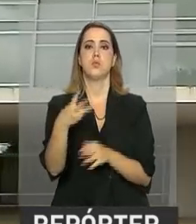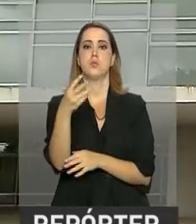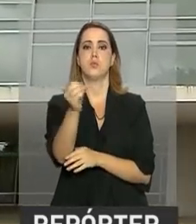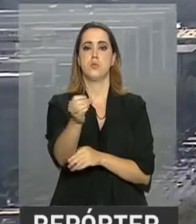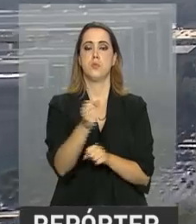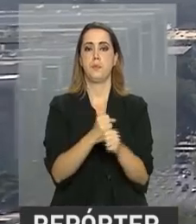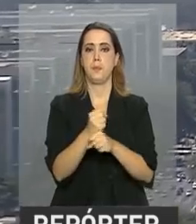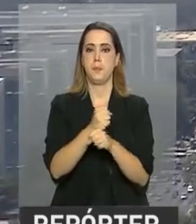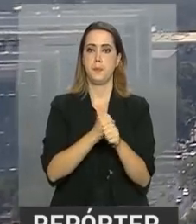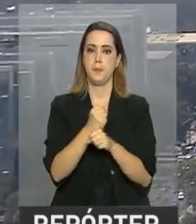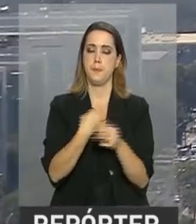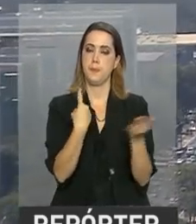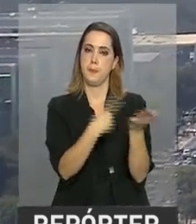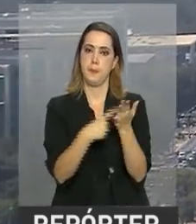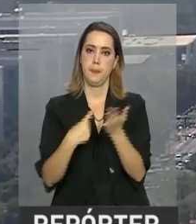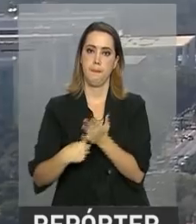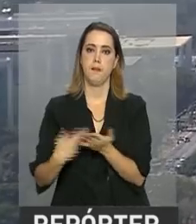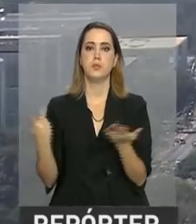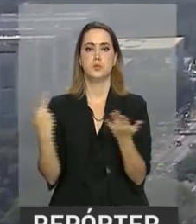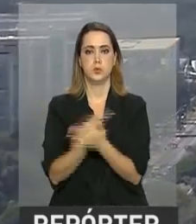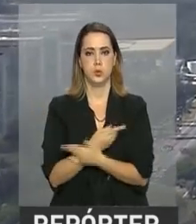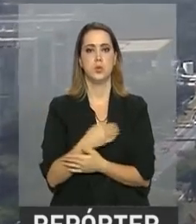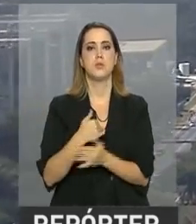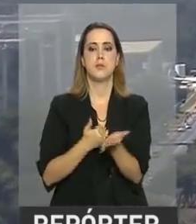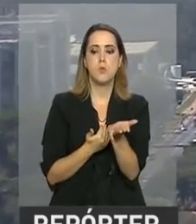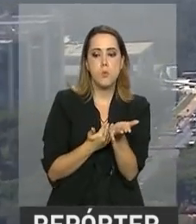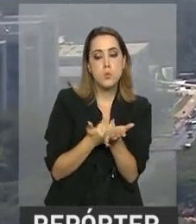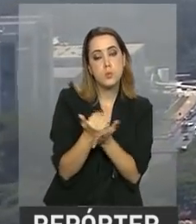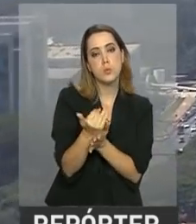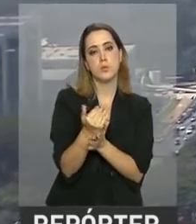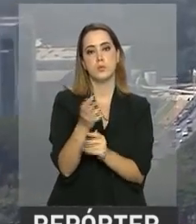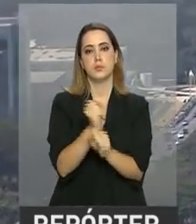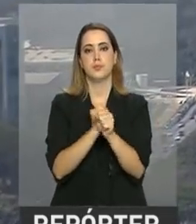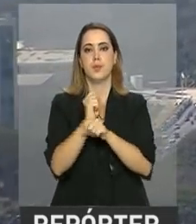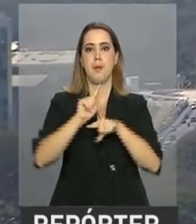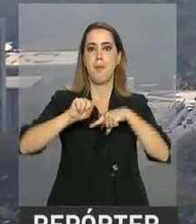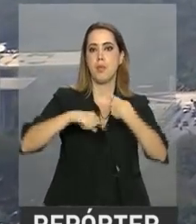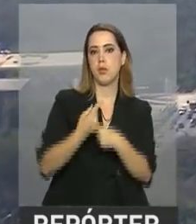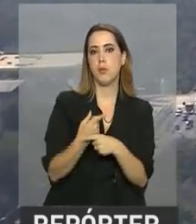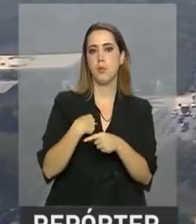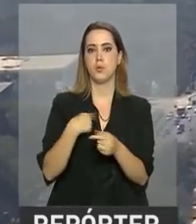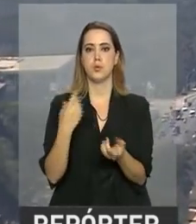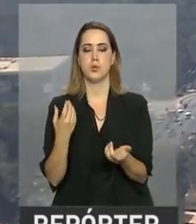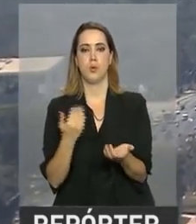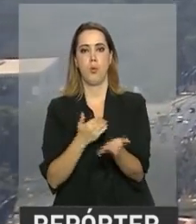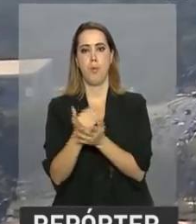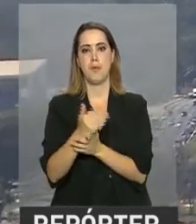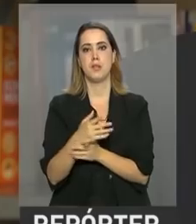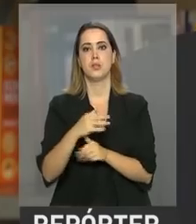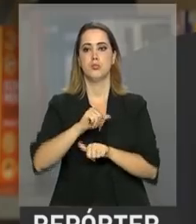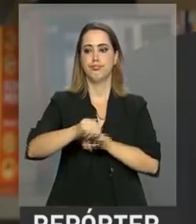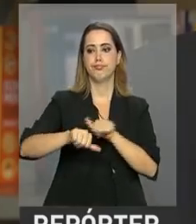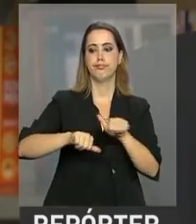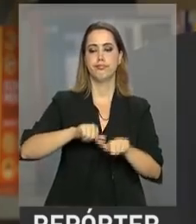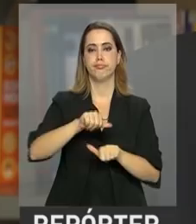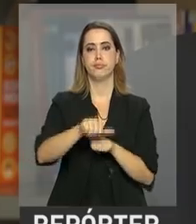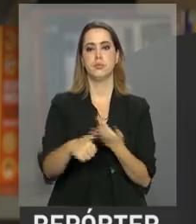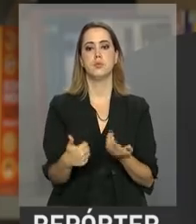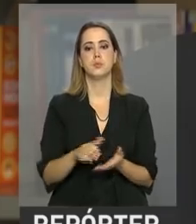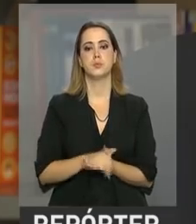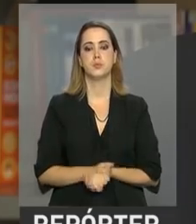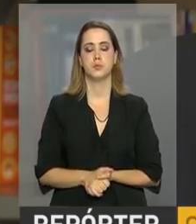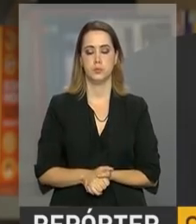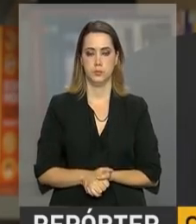30 anos. O acordo funcionou nos primeiros anos, mas enfrentou mudanças a partir de 2008. A queda da